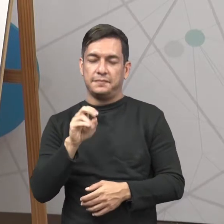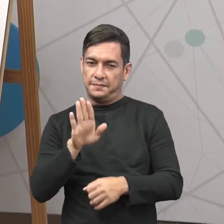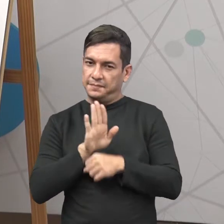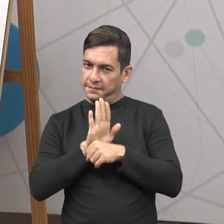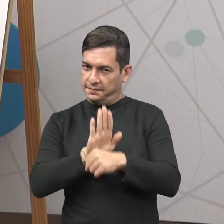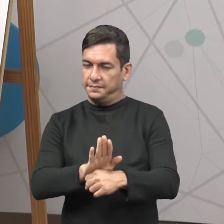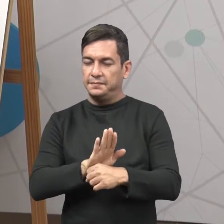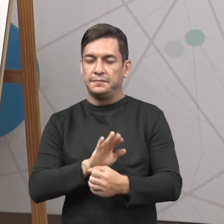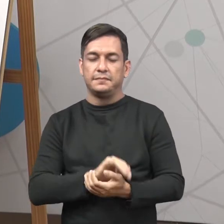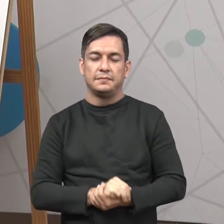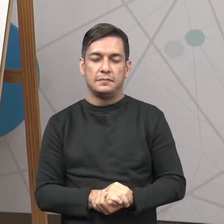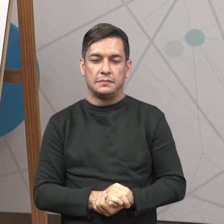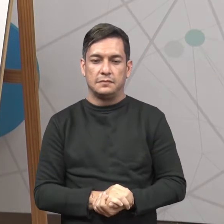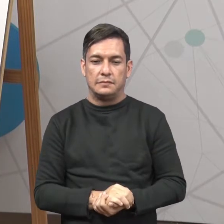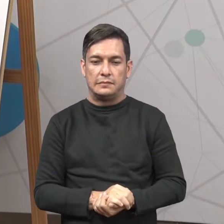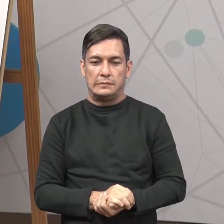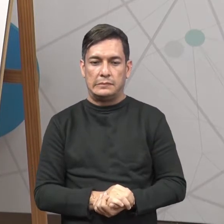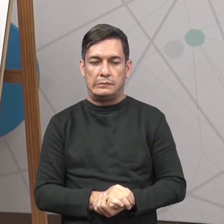ajudar então.